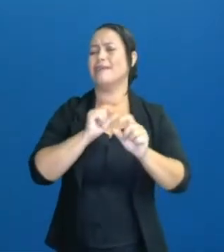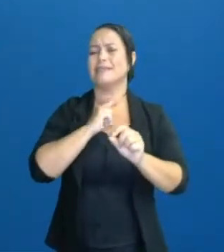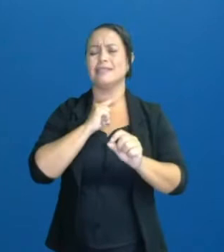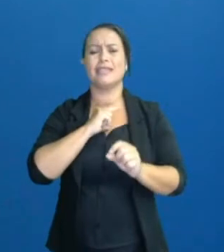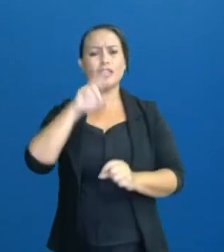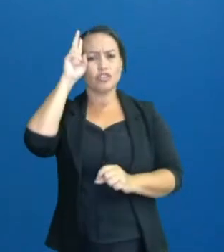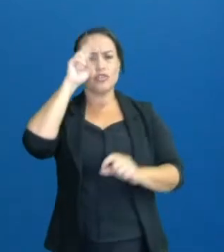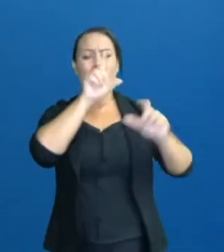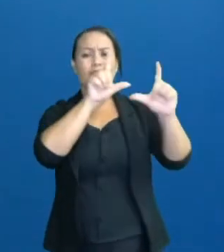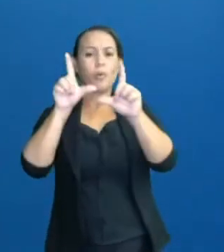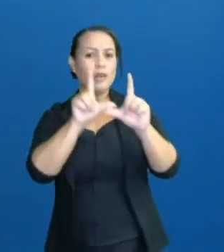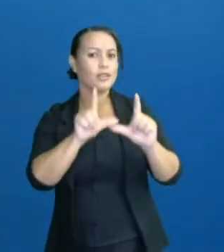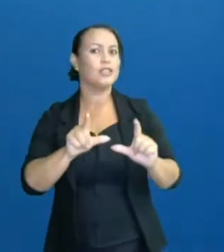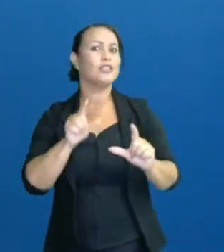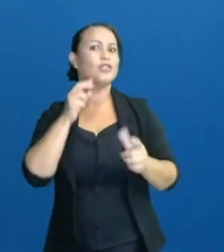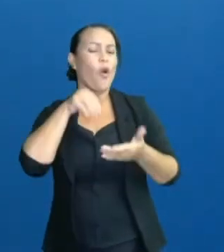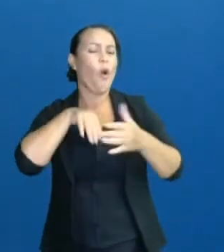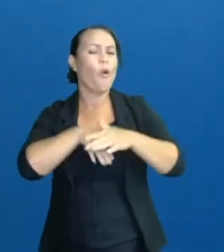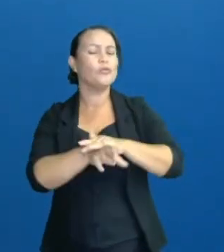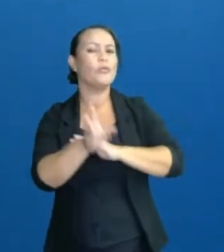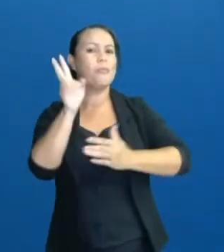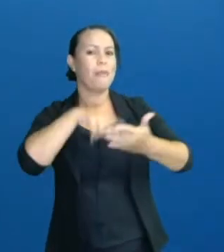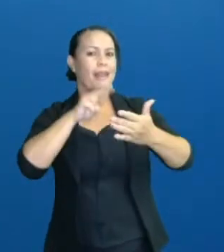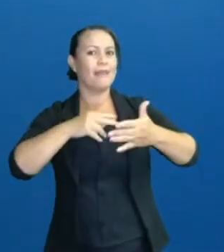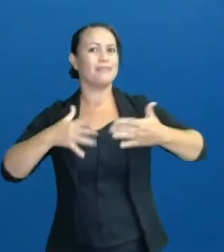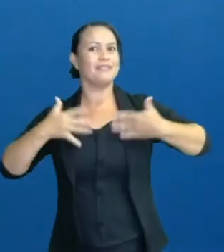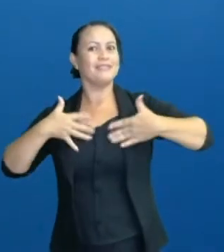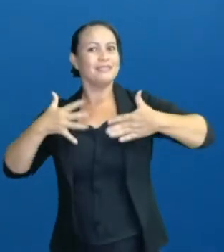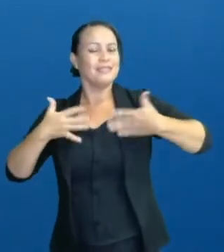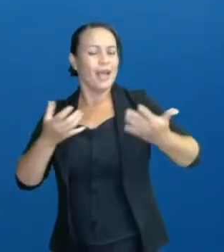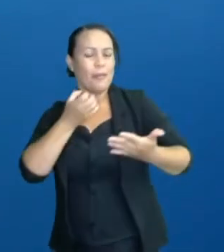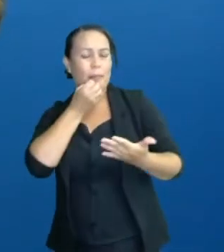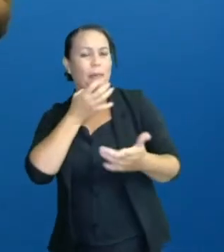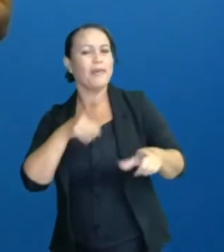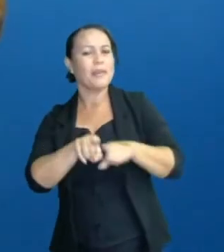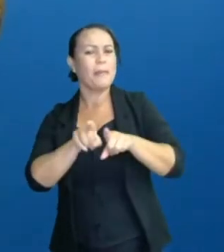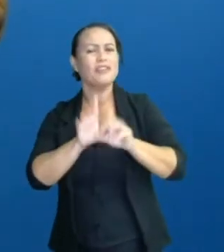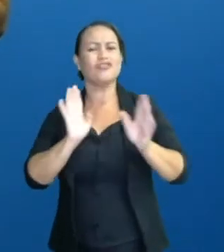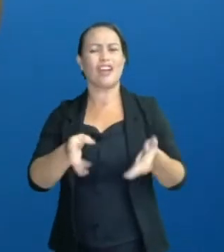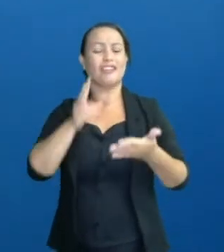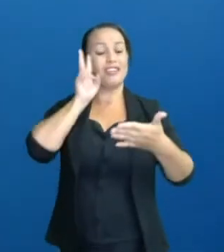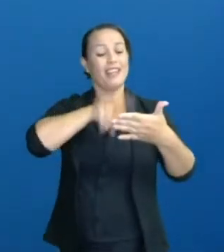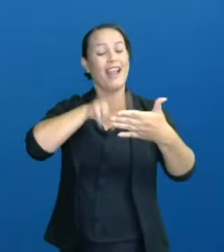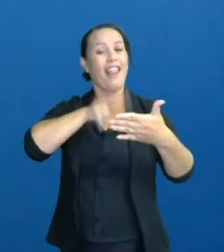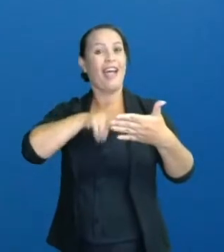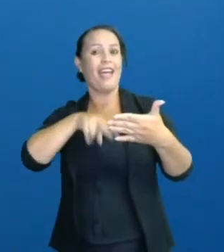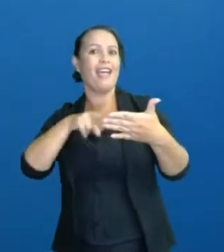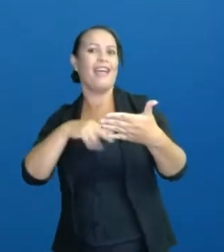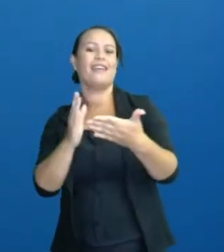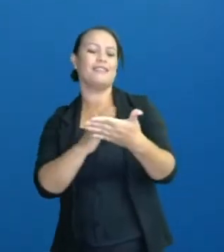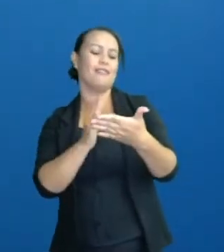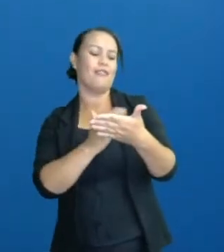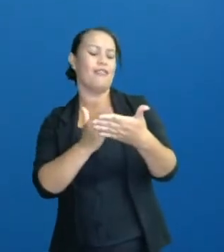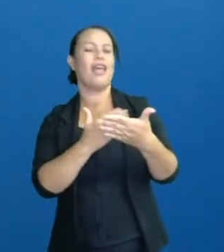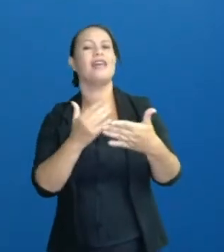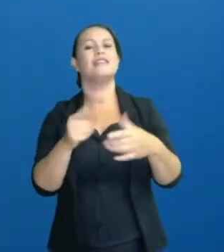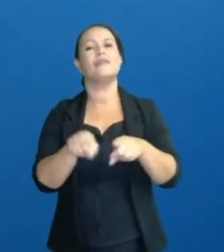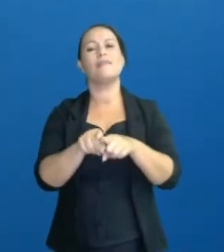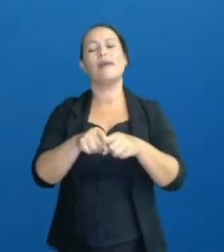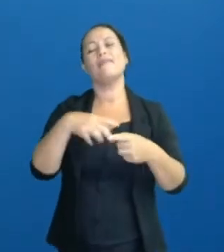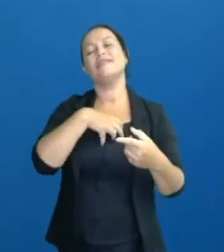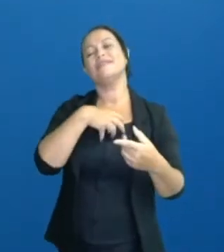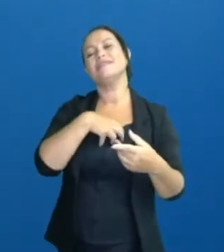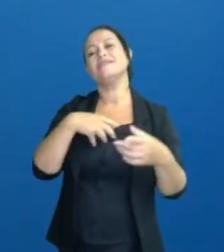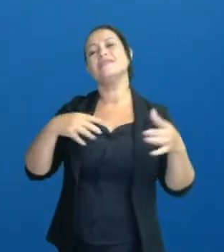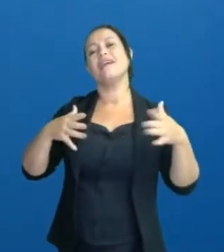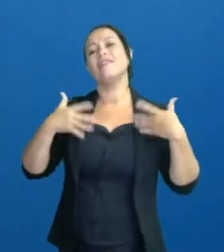costuma ler para se divertir, né? As histórias em quadrinhos a gente lê por ler, né? Para se divertir, para